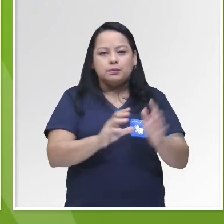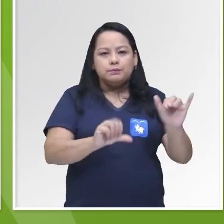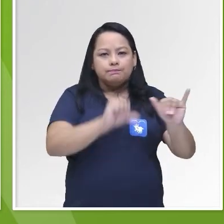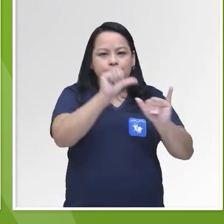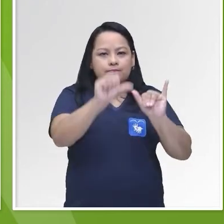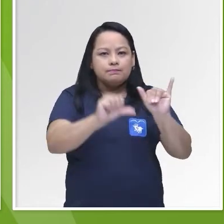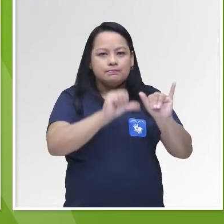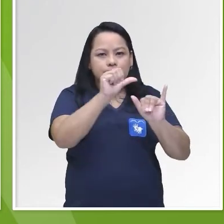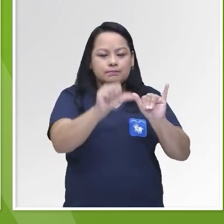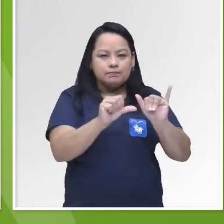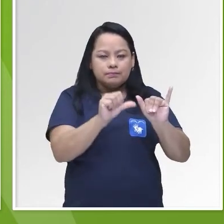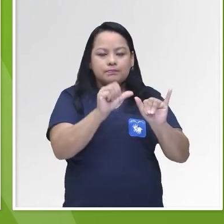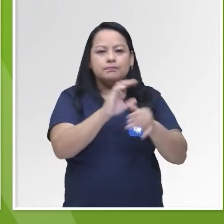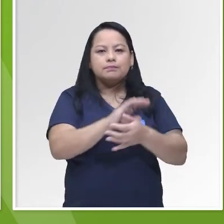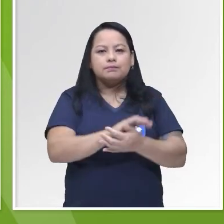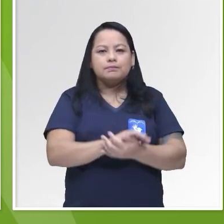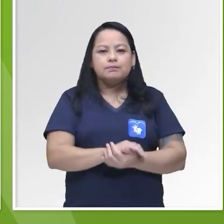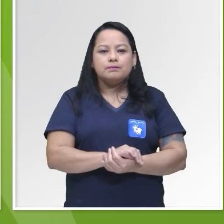reação